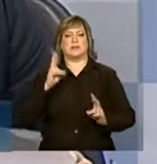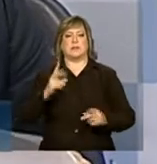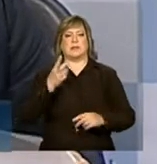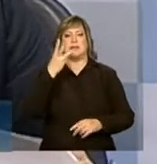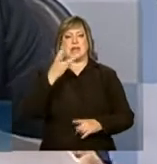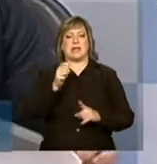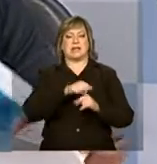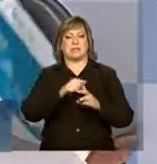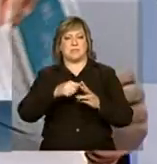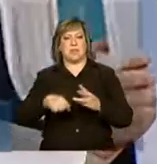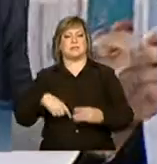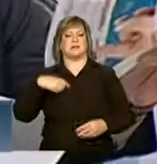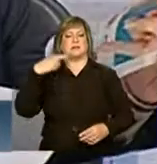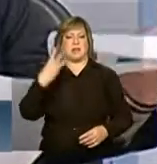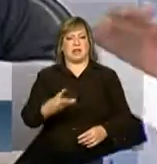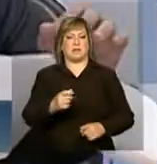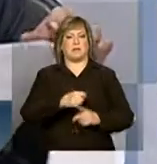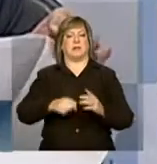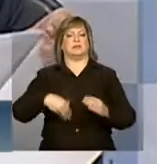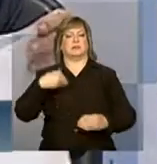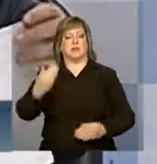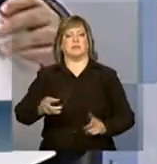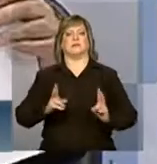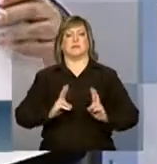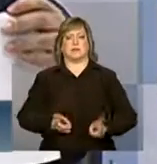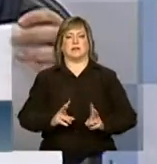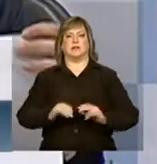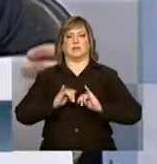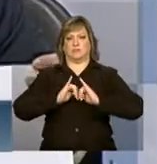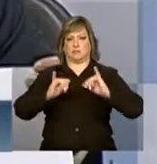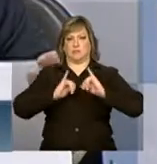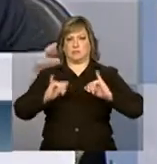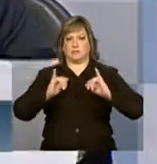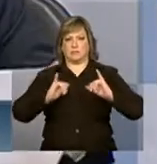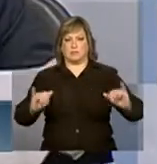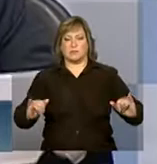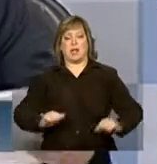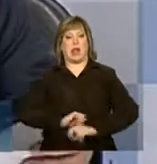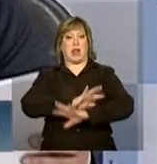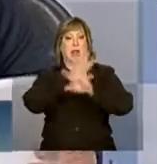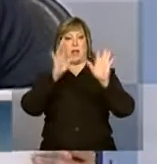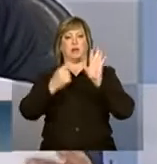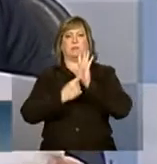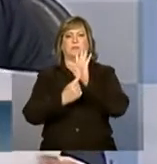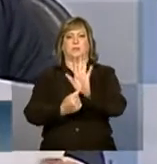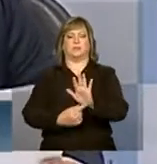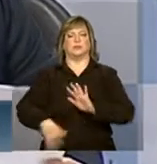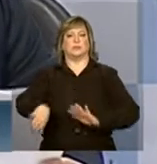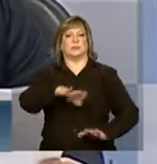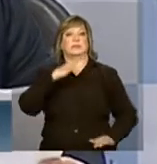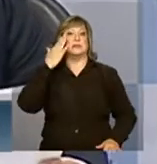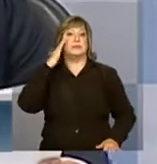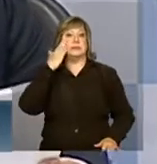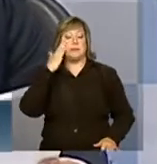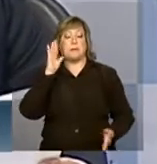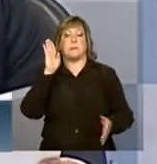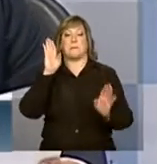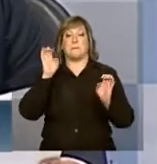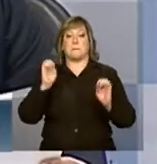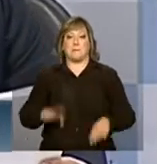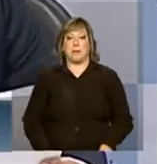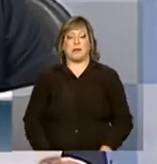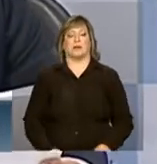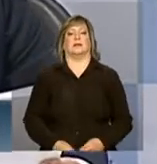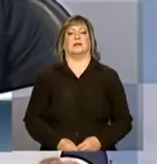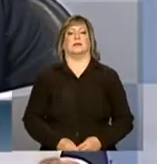trimestral, e anunciando esses dados publicamente, com bastante transparência para todos os beneficiários do